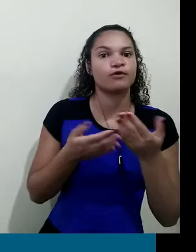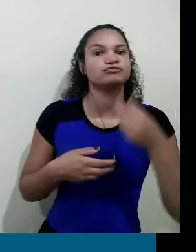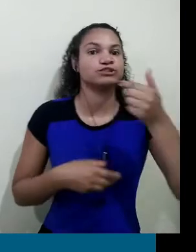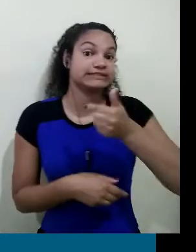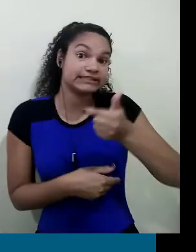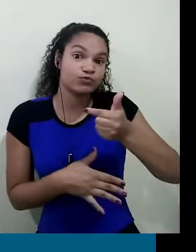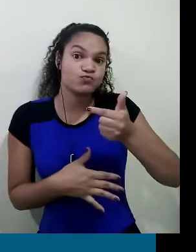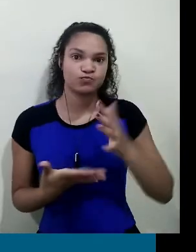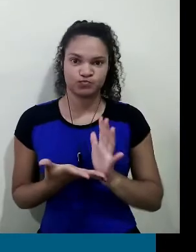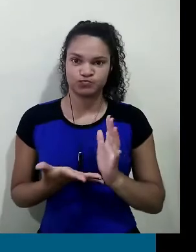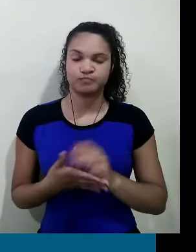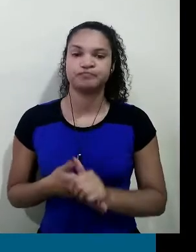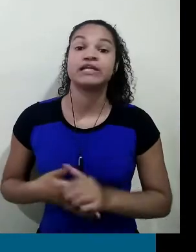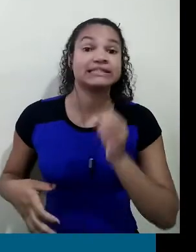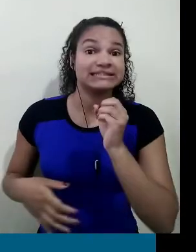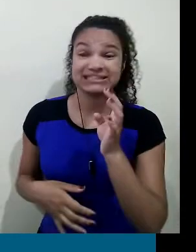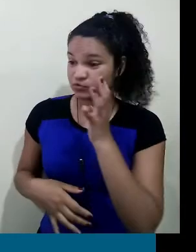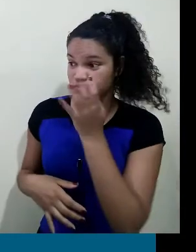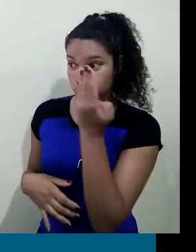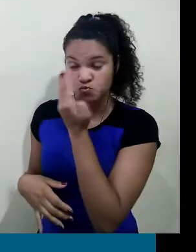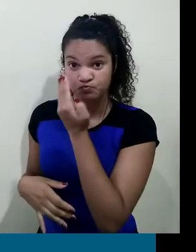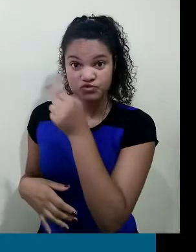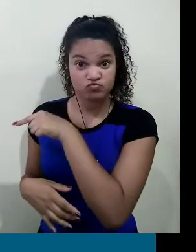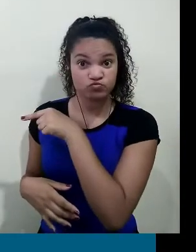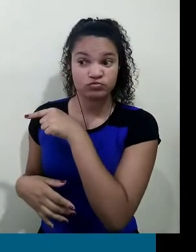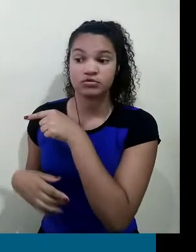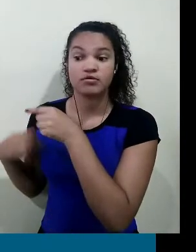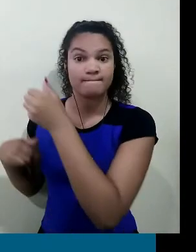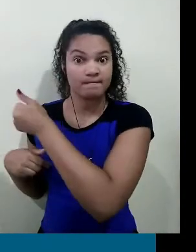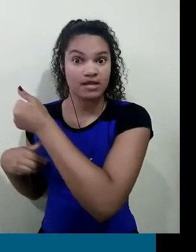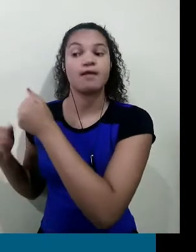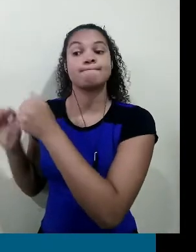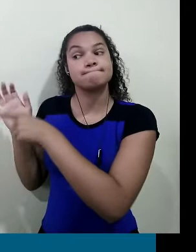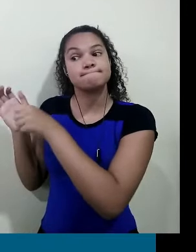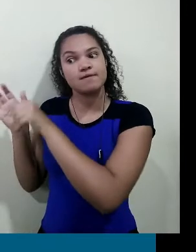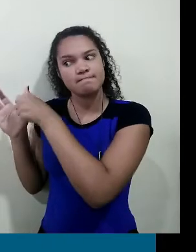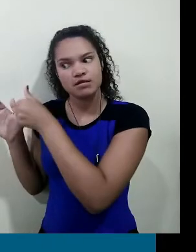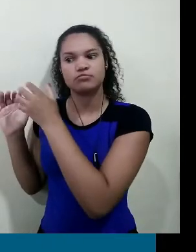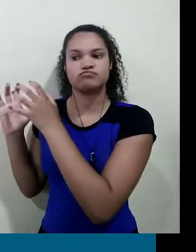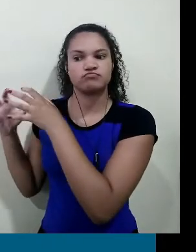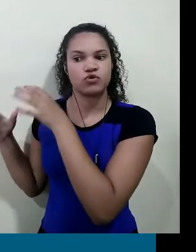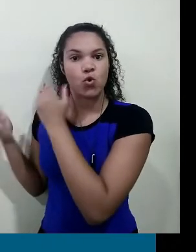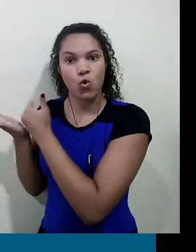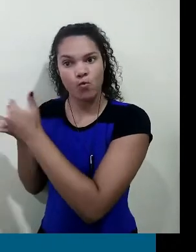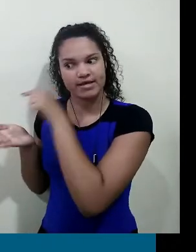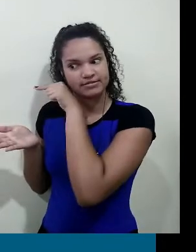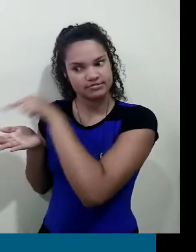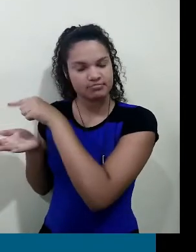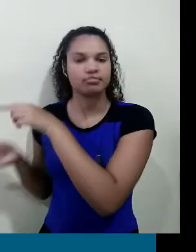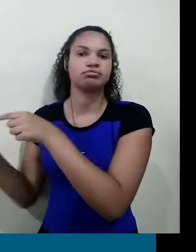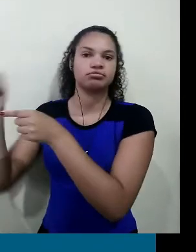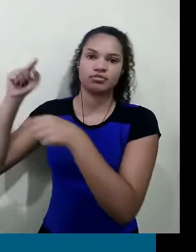não assistiu à aula Leis de Mendel 1 e a primeira parte dessa aula, assista essas aulas antes de